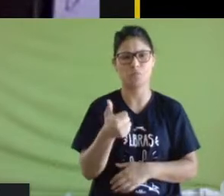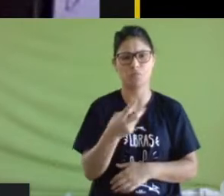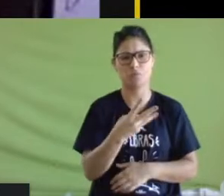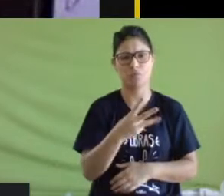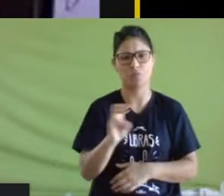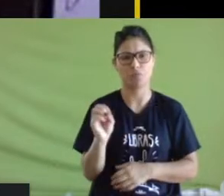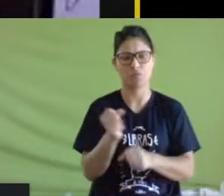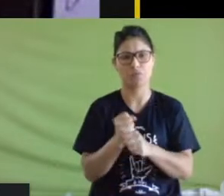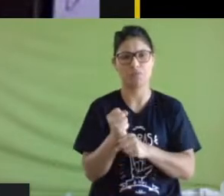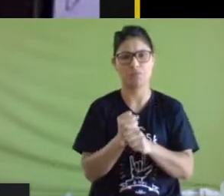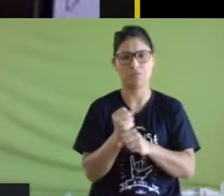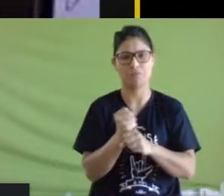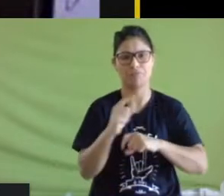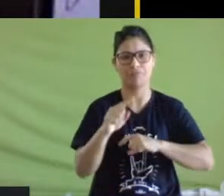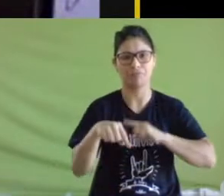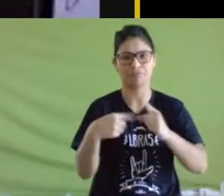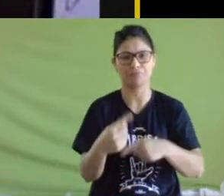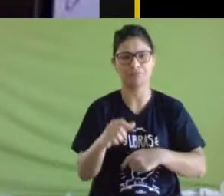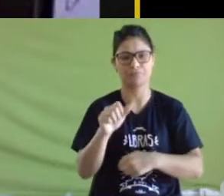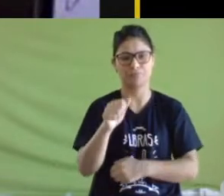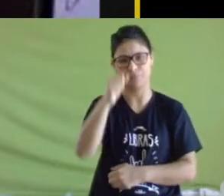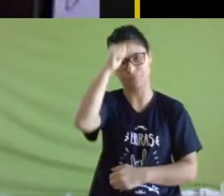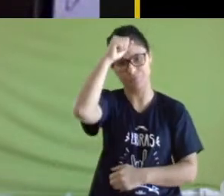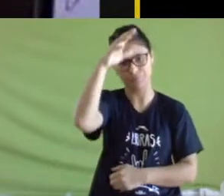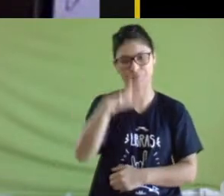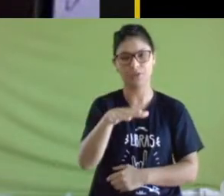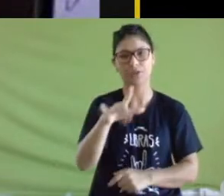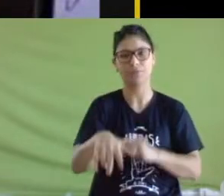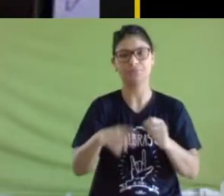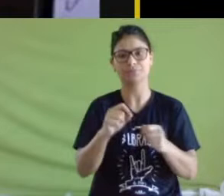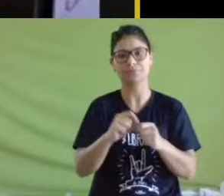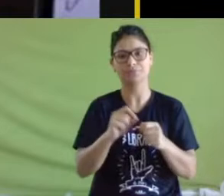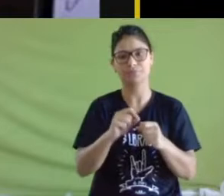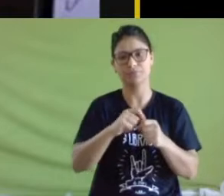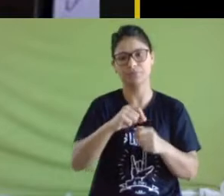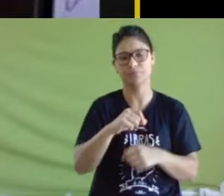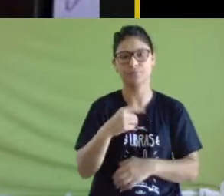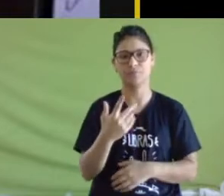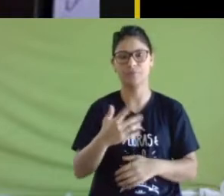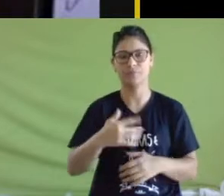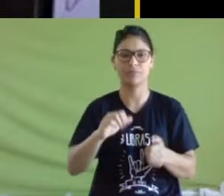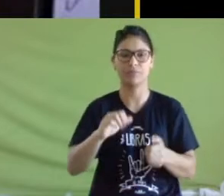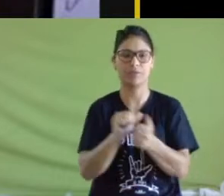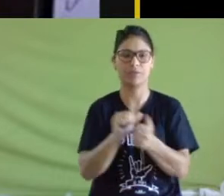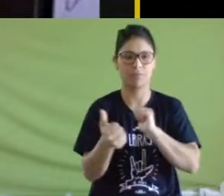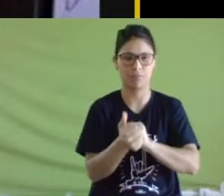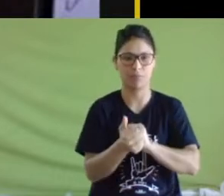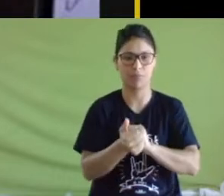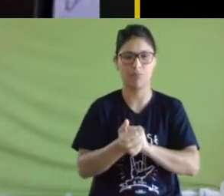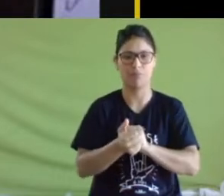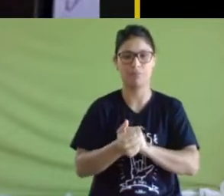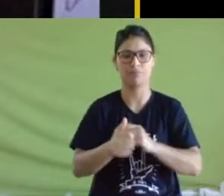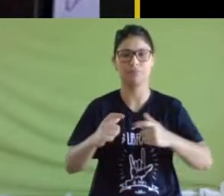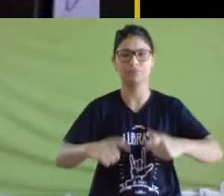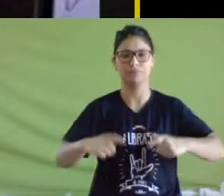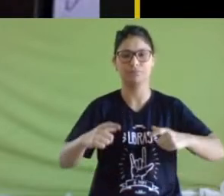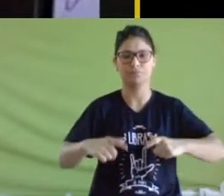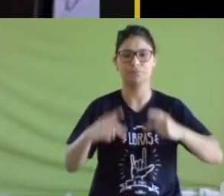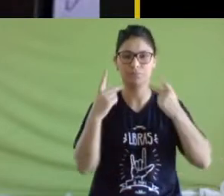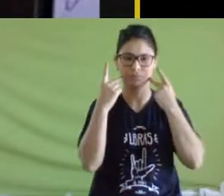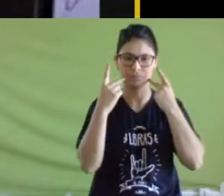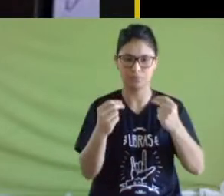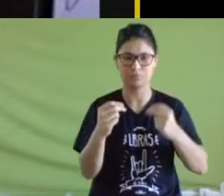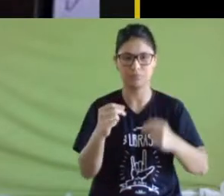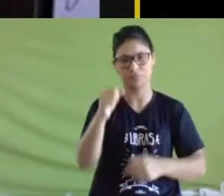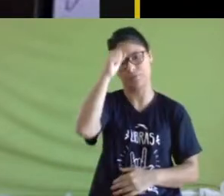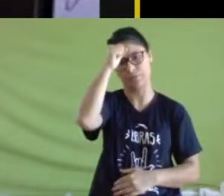do Aristóteles, o que fez o Cícero? Ele adaptou os topoi, ele adaptou os lugares comuns que o